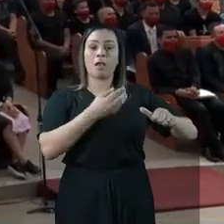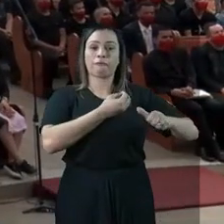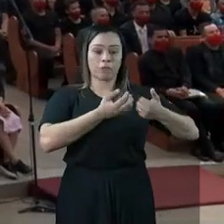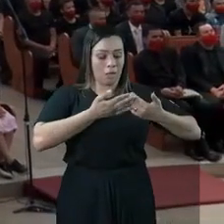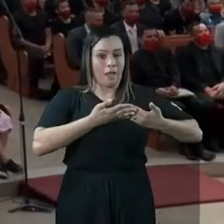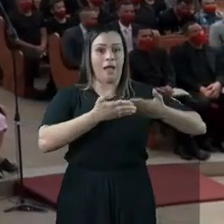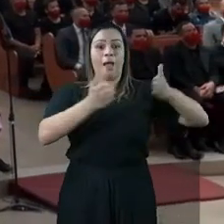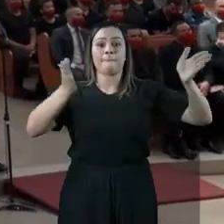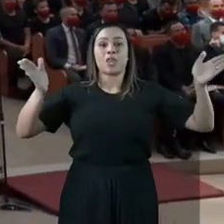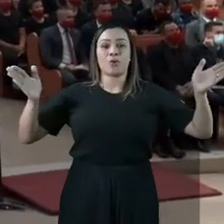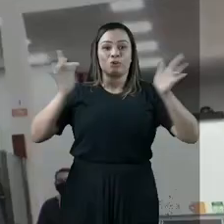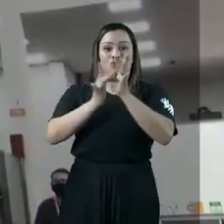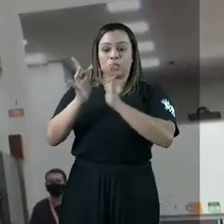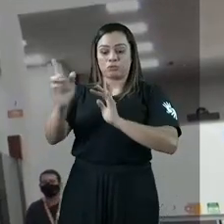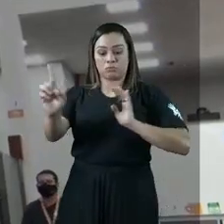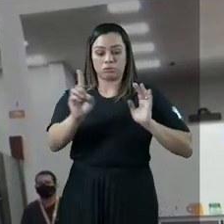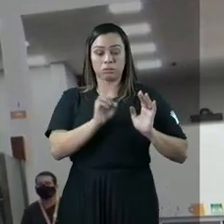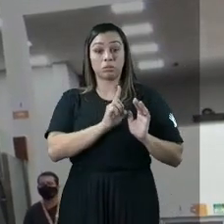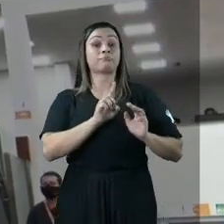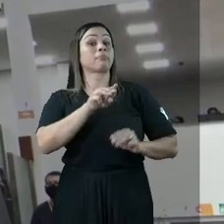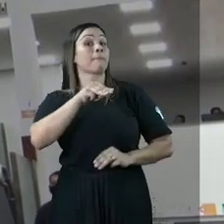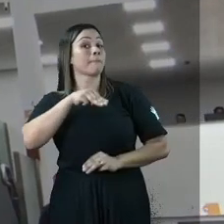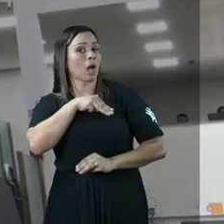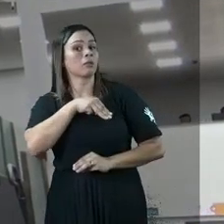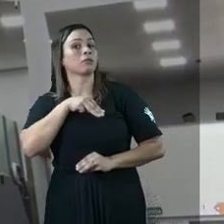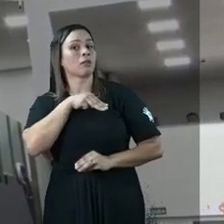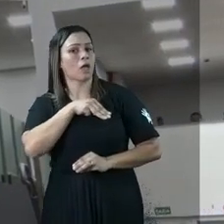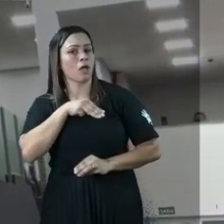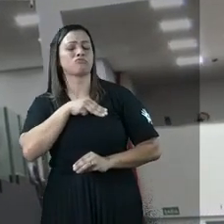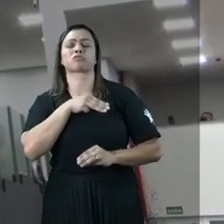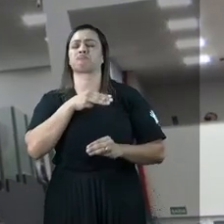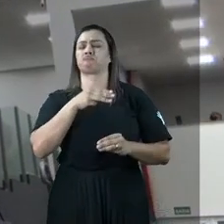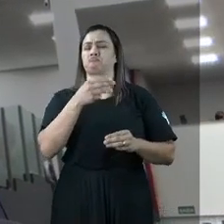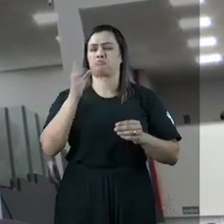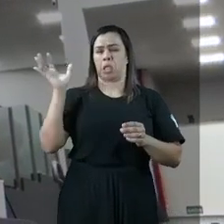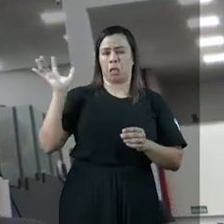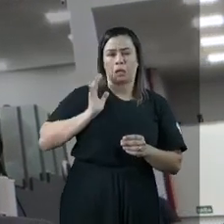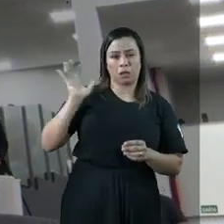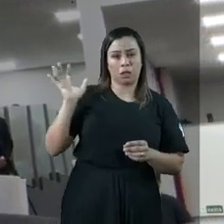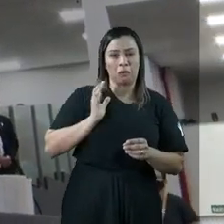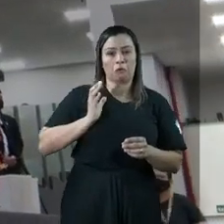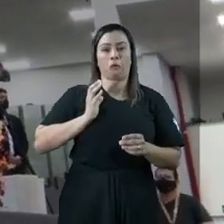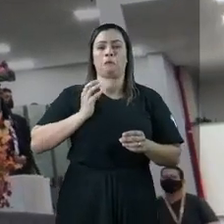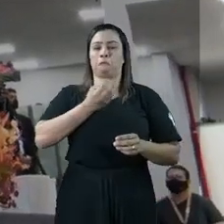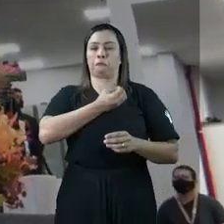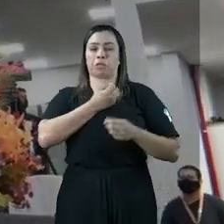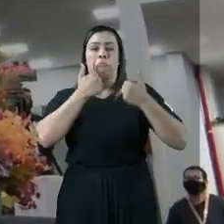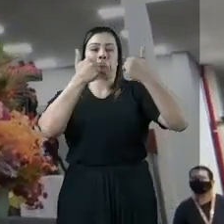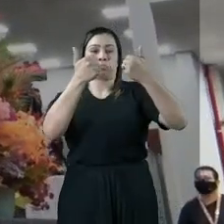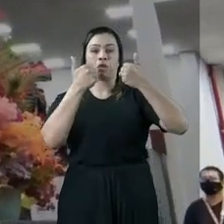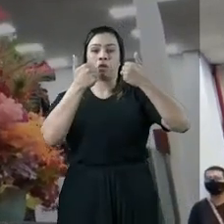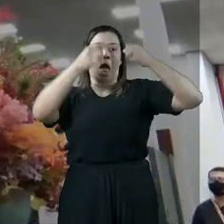entrar. Mateus, no auge da sua vida empresarial, largou tudo para o Rei da